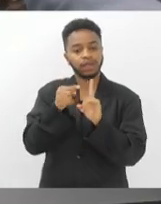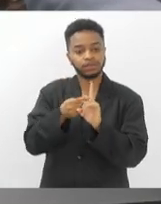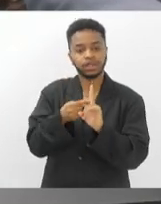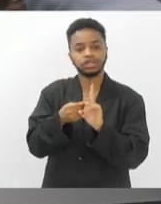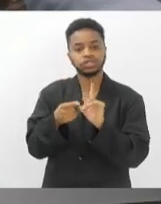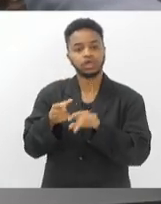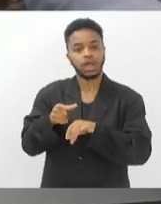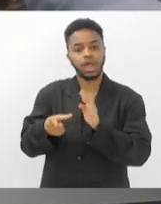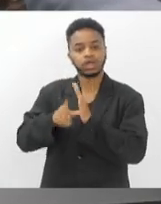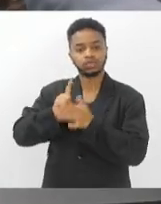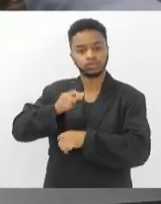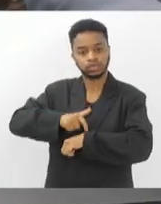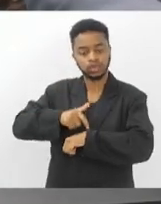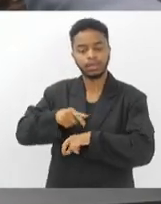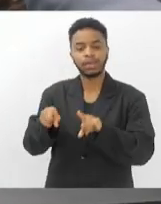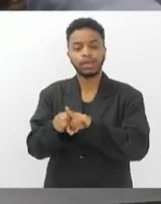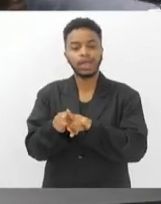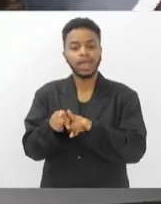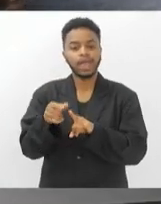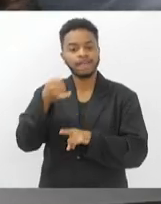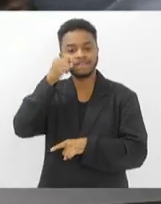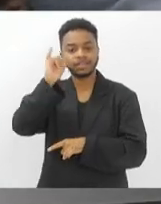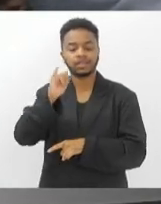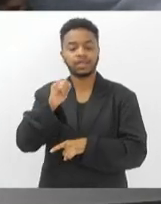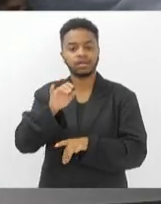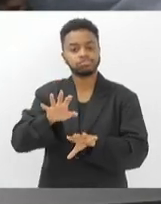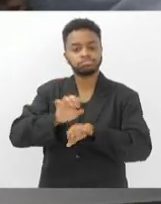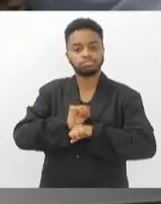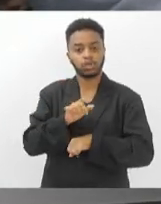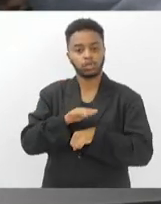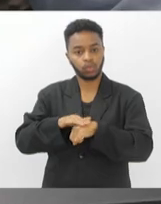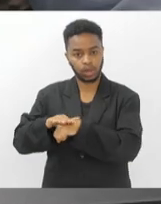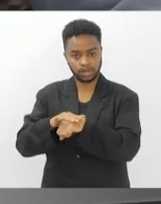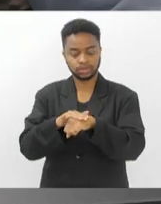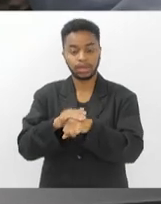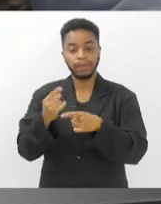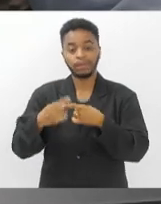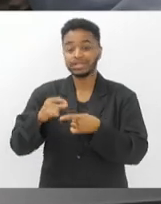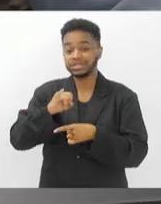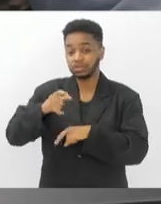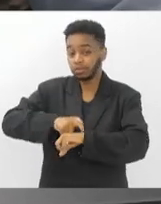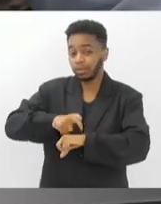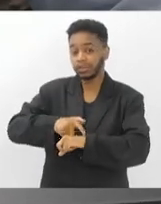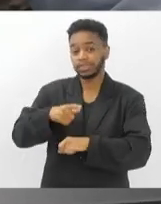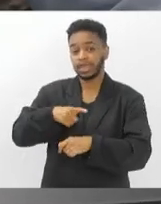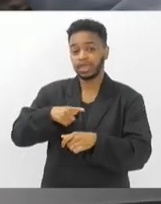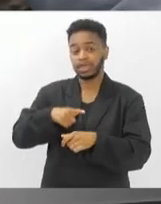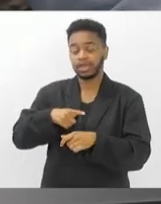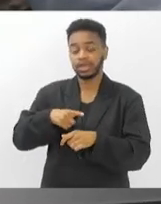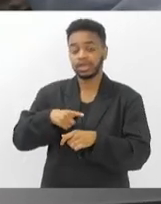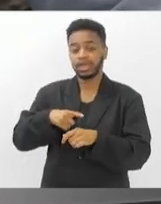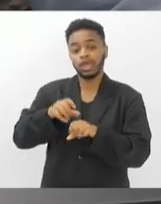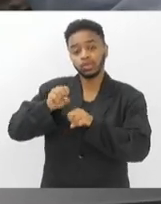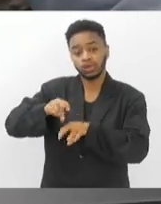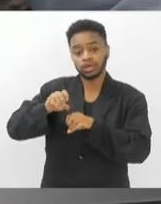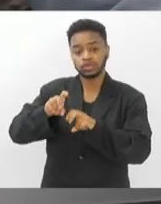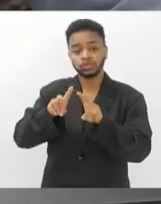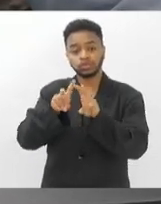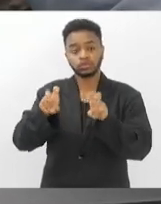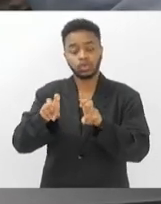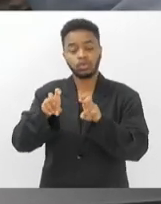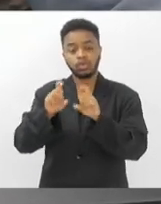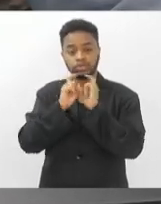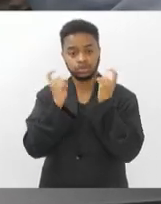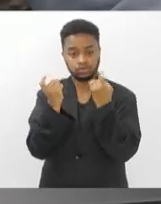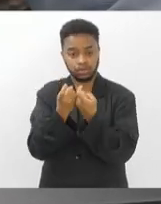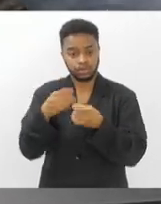evitar doenças sexualmente transmissíveis. No dia que houver educação sexual nas escolas, é claro que vai estar se falando de sexo. Vai